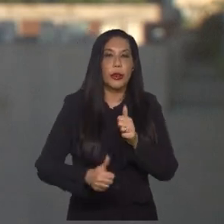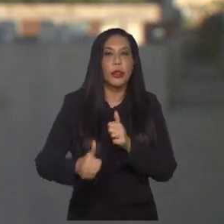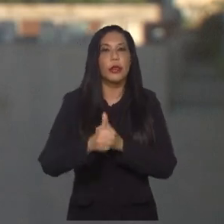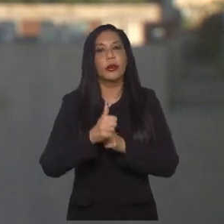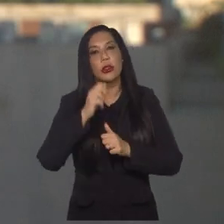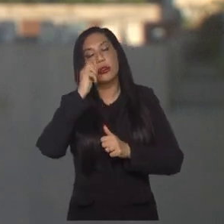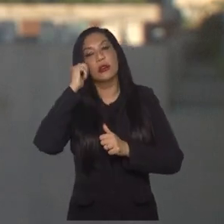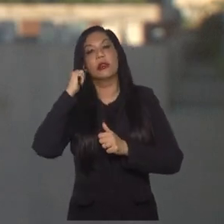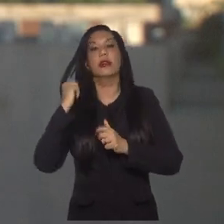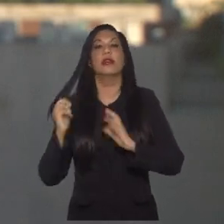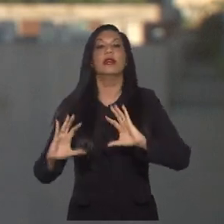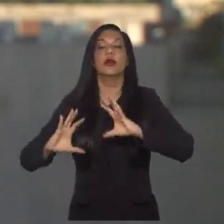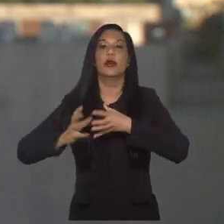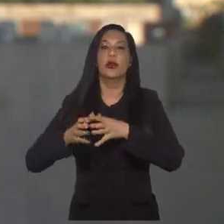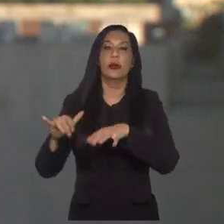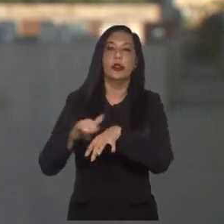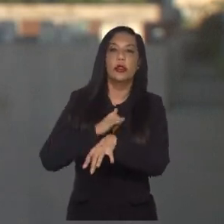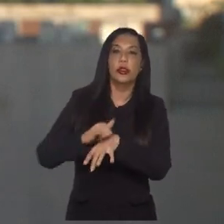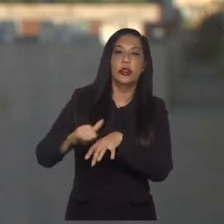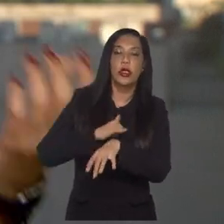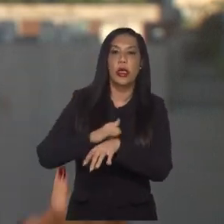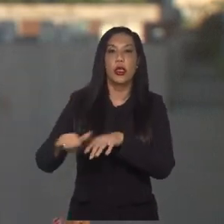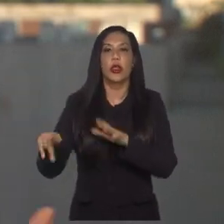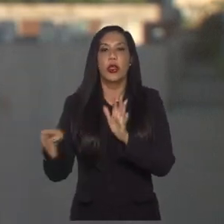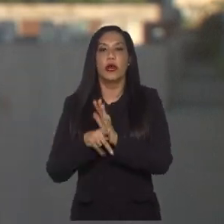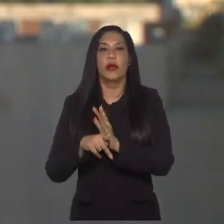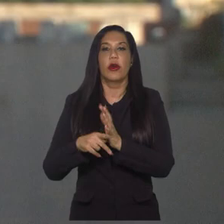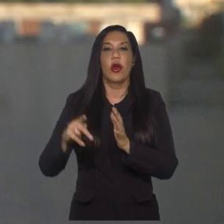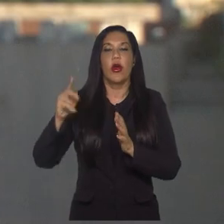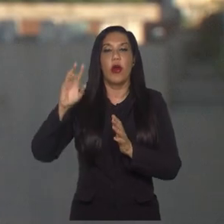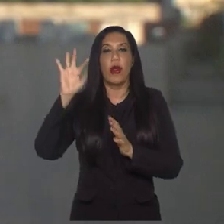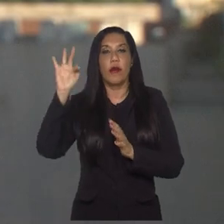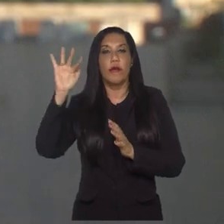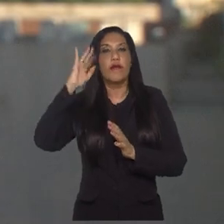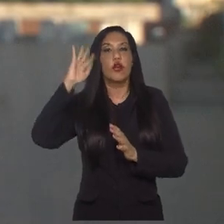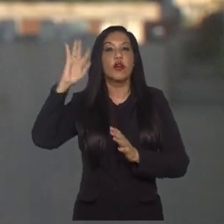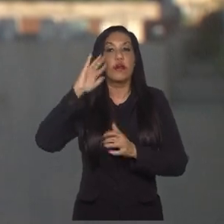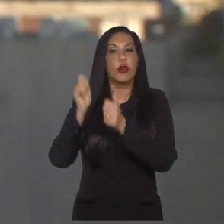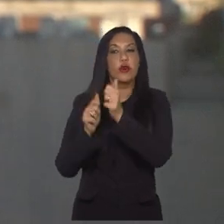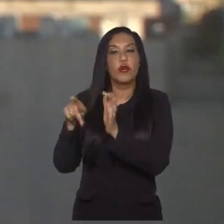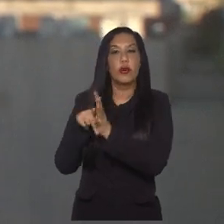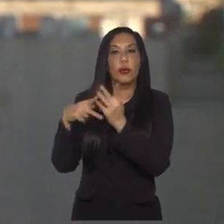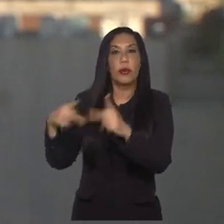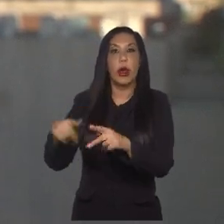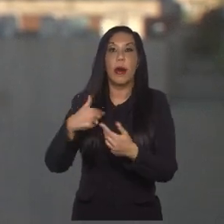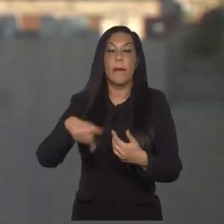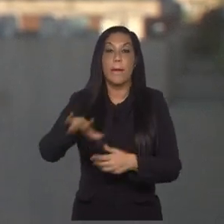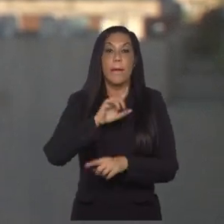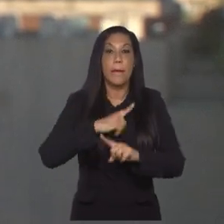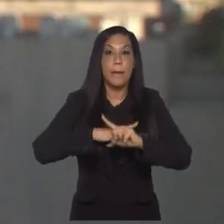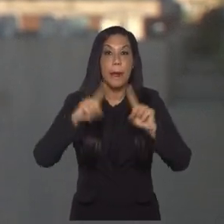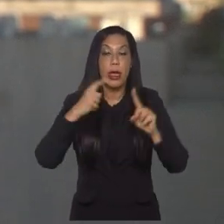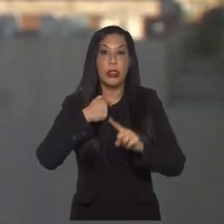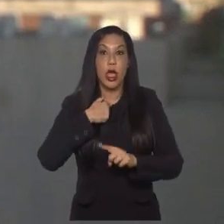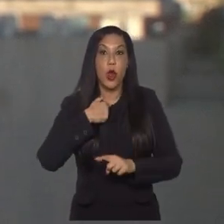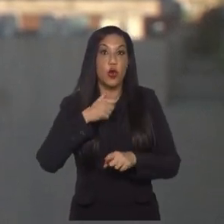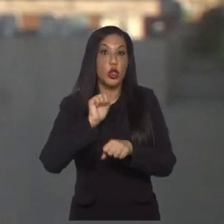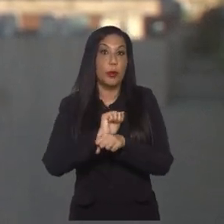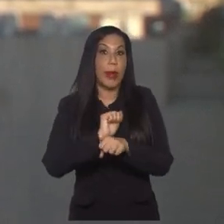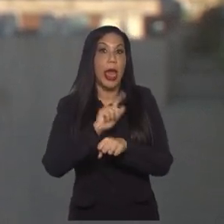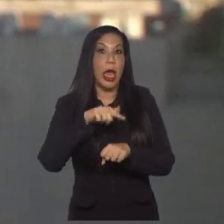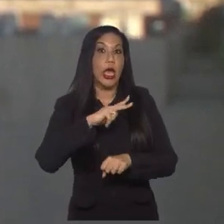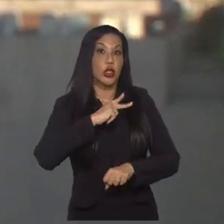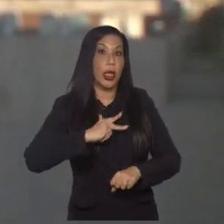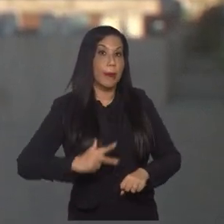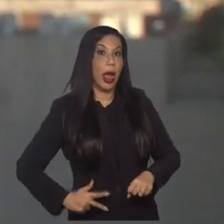uhum, grupo, também por esquema de jogo, estilo, sim, né, filosofia de futebol, filosofia de e tudo futebol mais. Mas eu espero, assim, via de regra, a